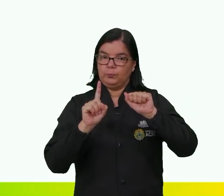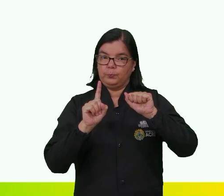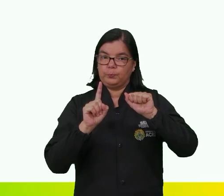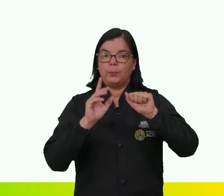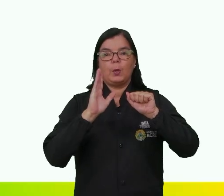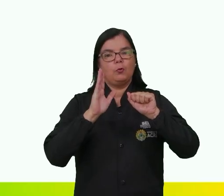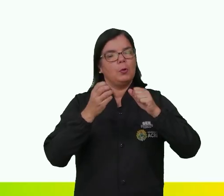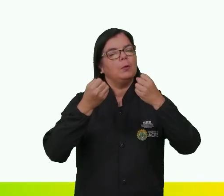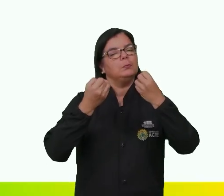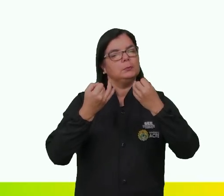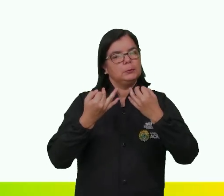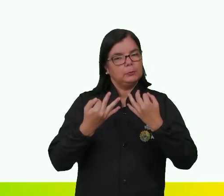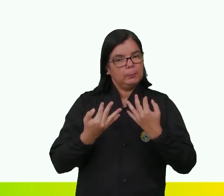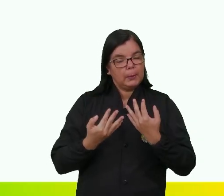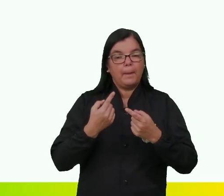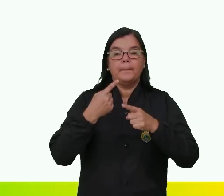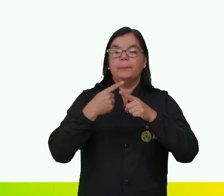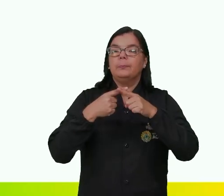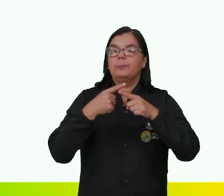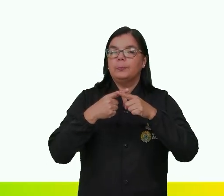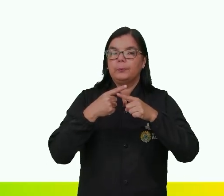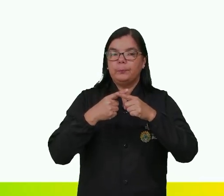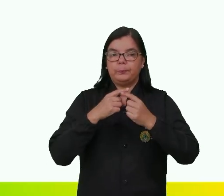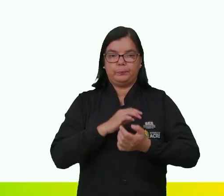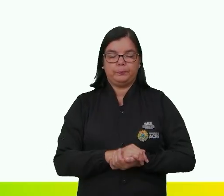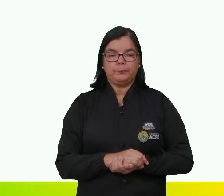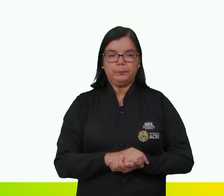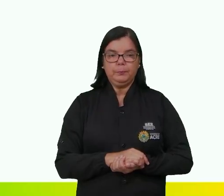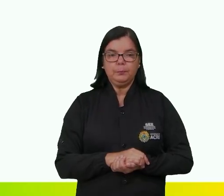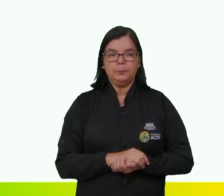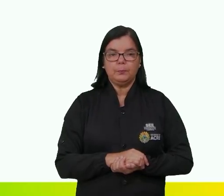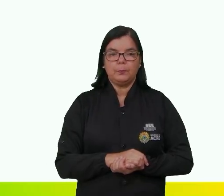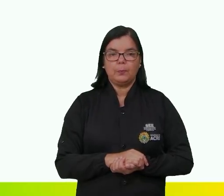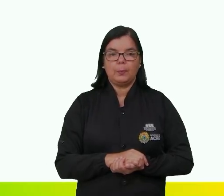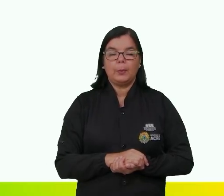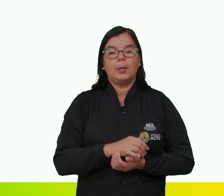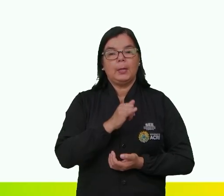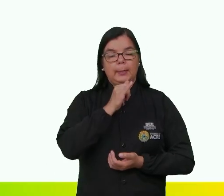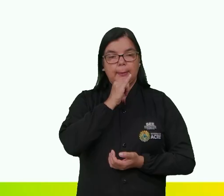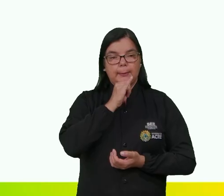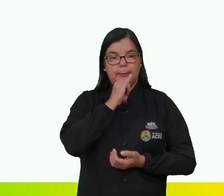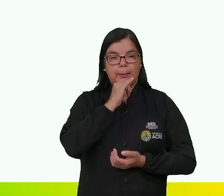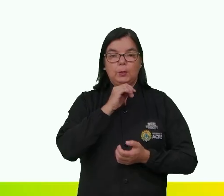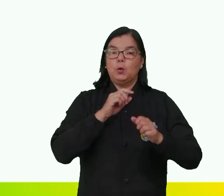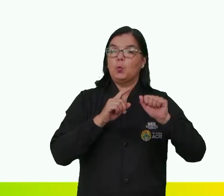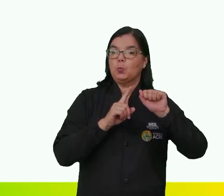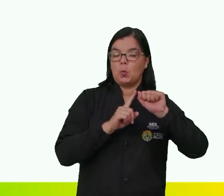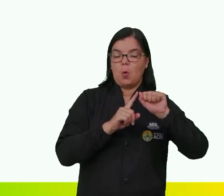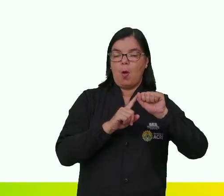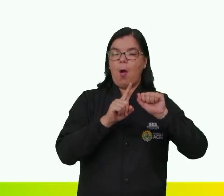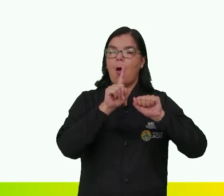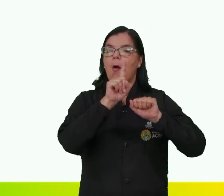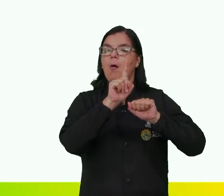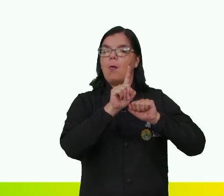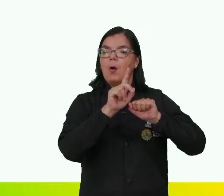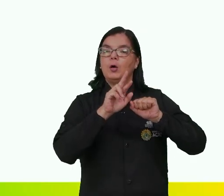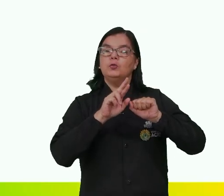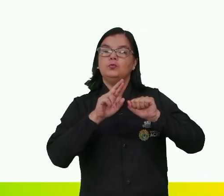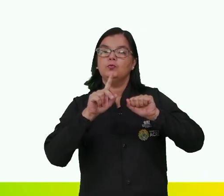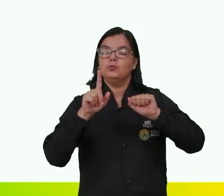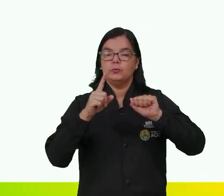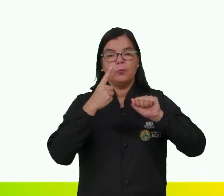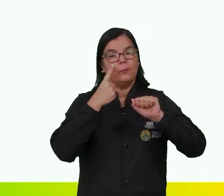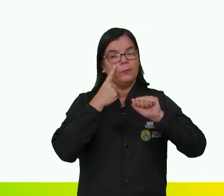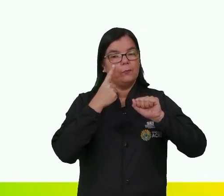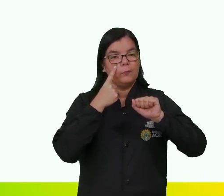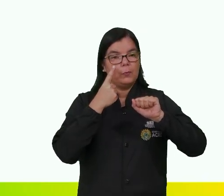Já eu vou explicar o motivo dessa definição, ok? Pois bem, E quando o número for diferente de 1, nós vimos agora